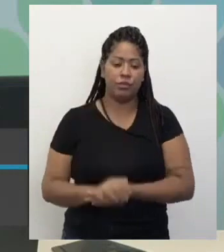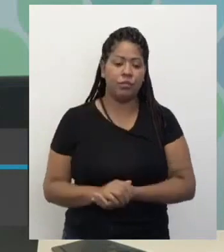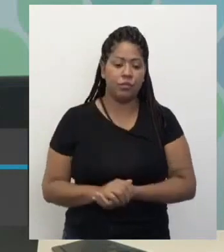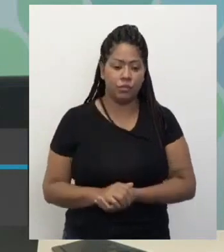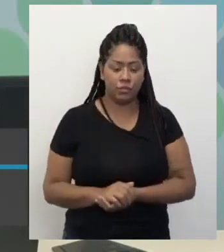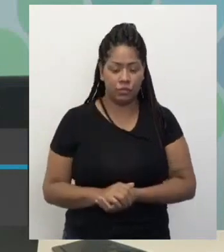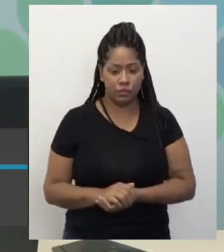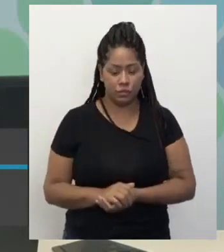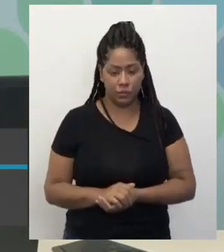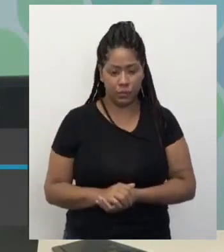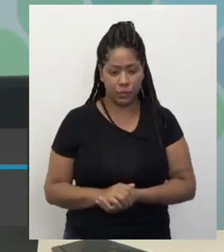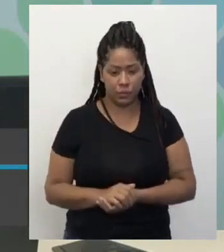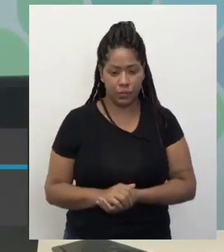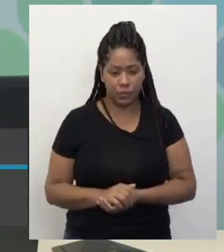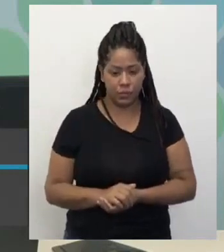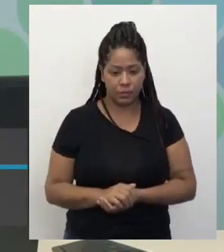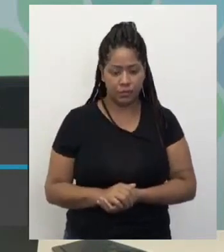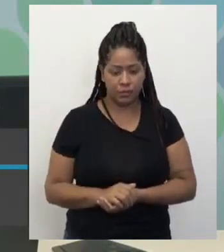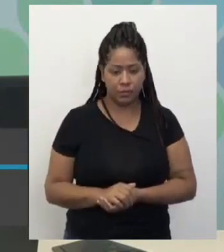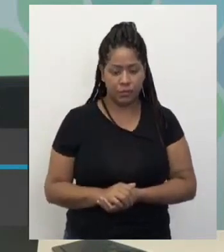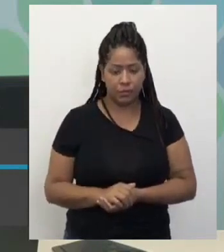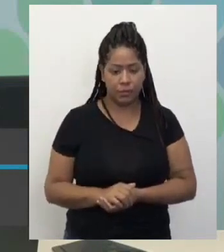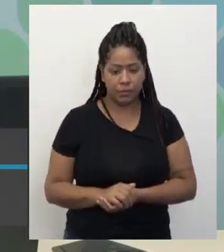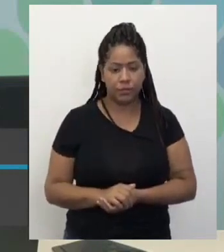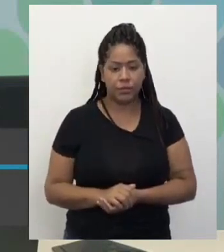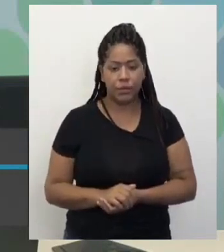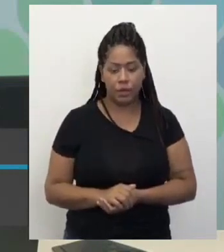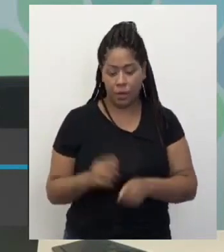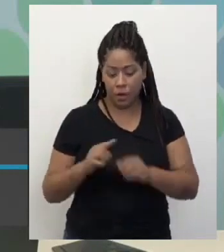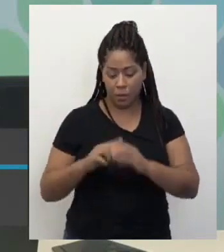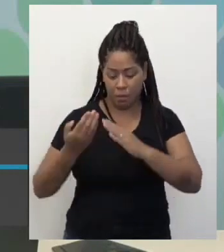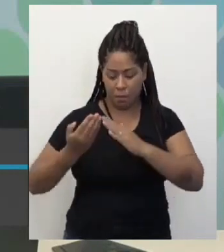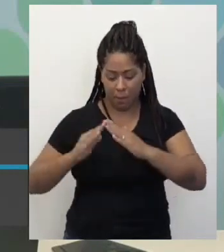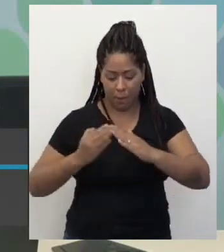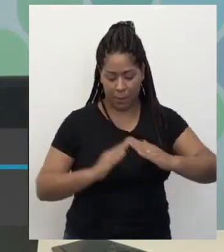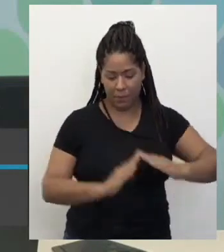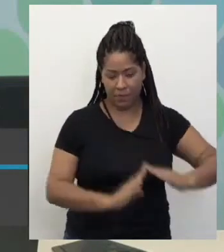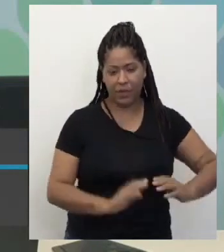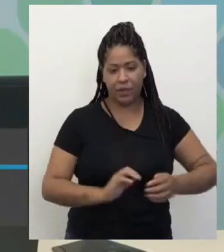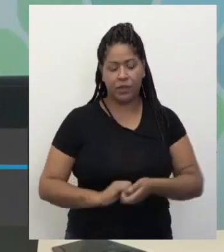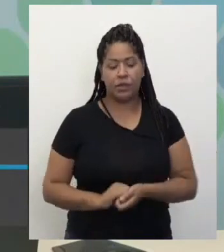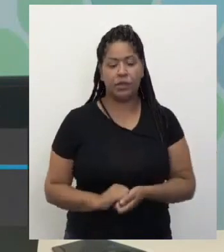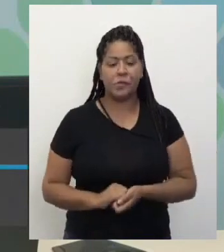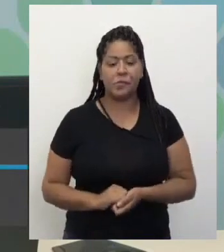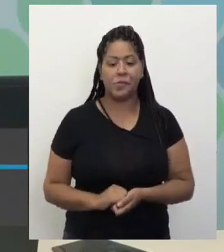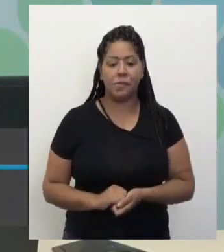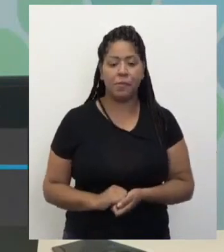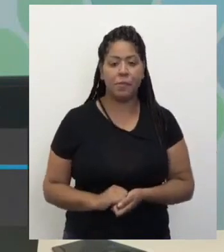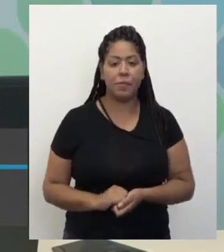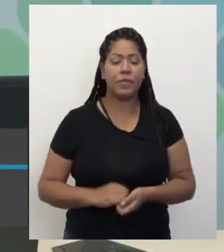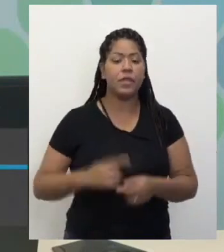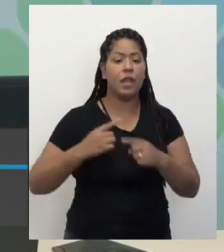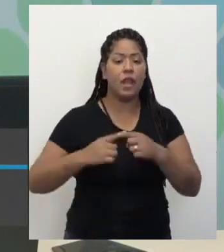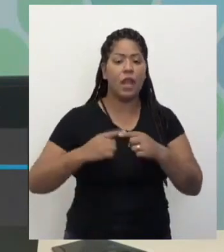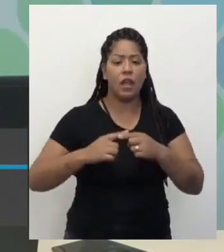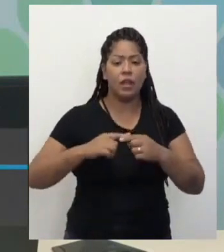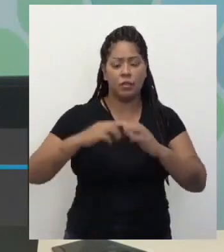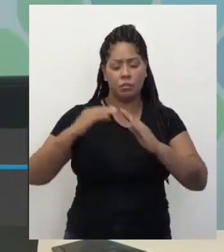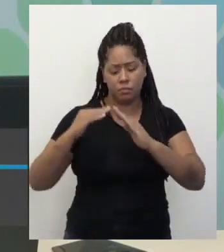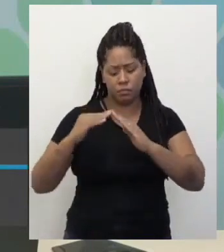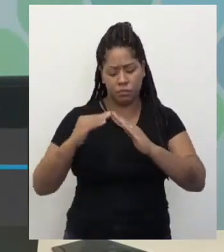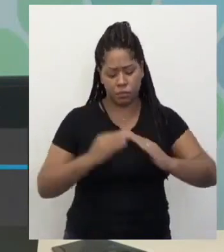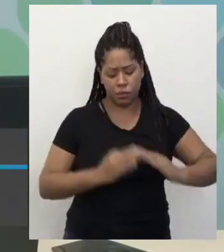públicos, essa cidade vai ficando aí nas chamadas periferias, né? Então, existem várias cidades do mundo, incluindo a